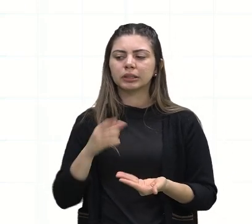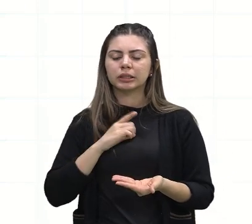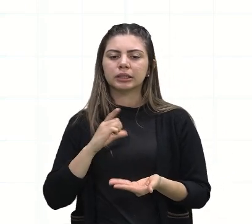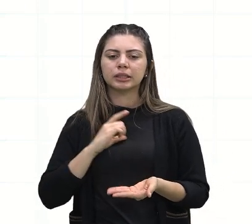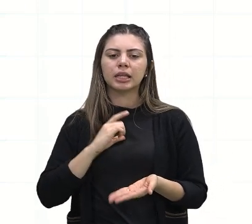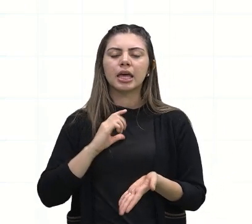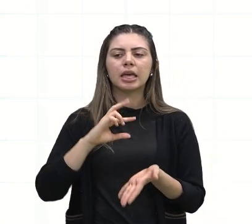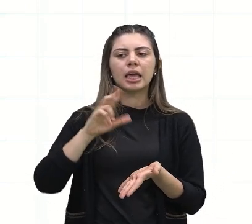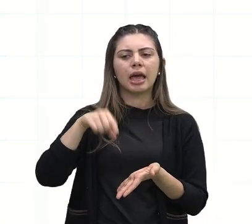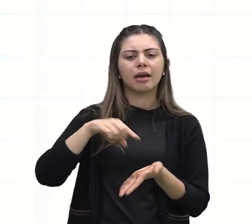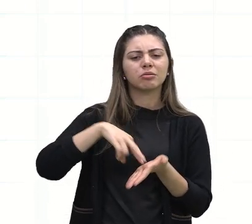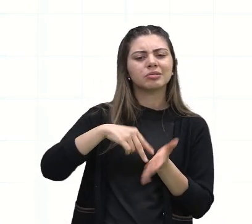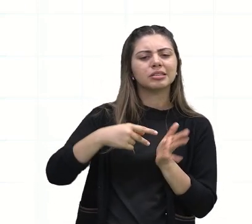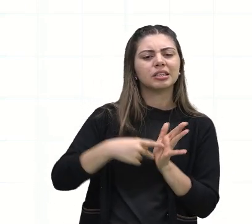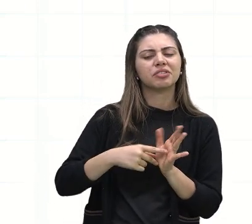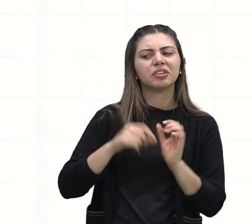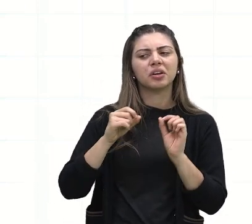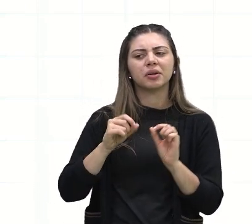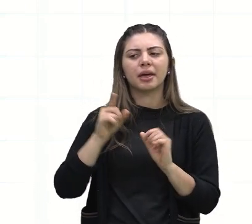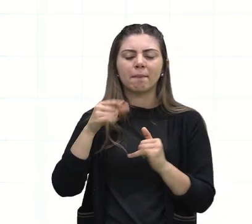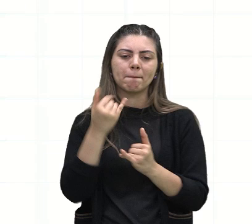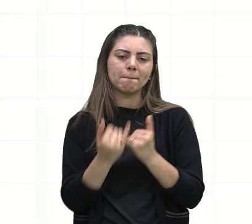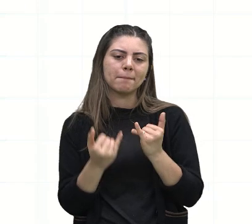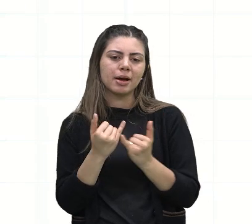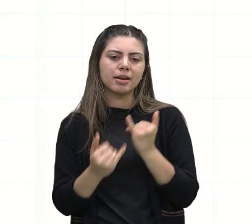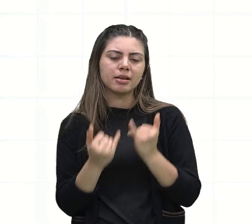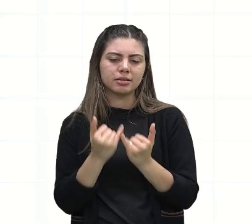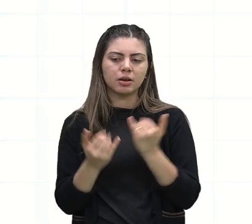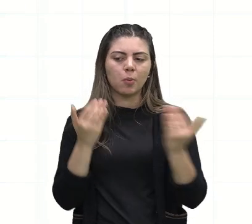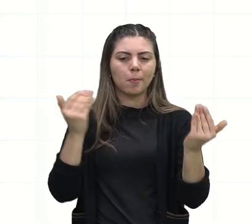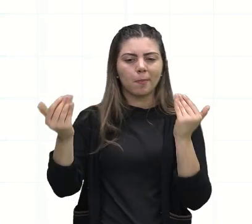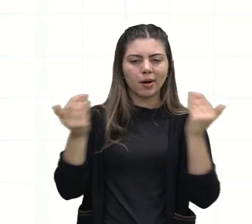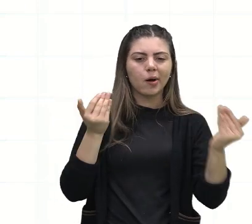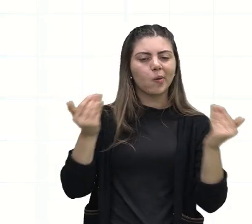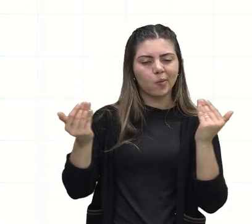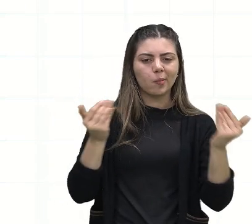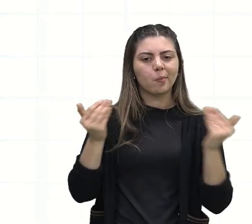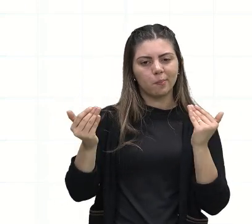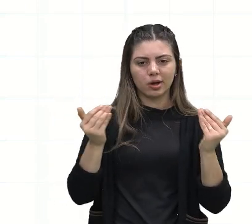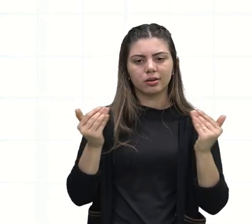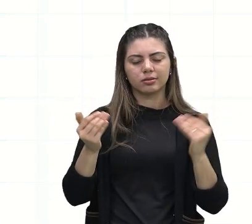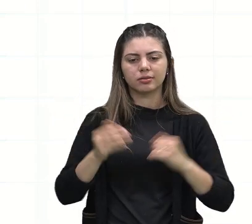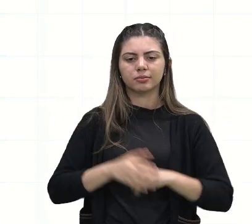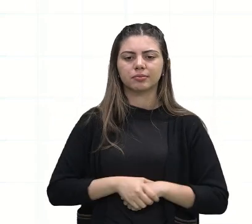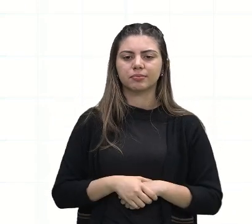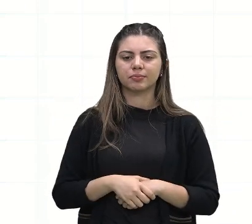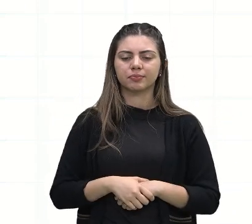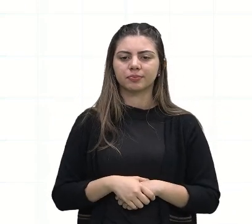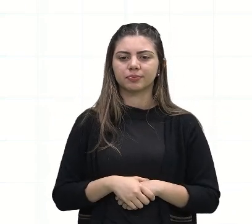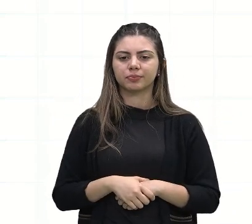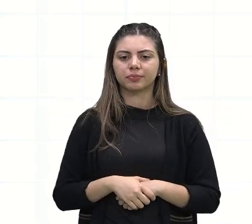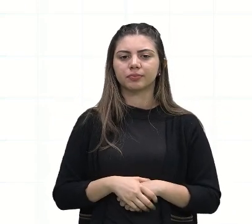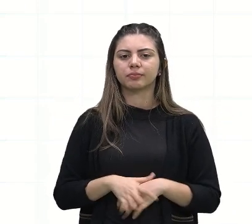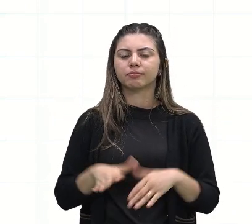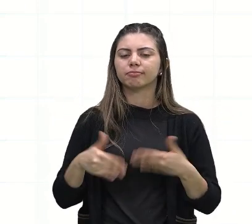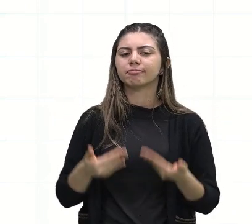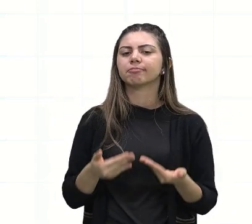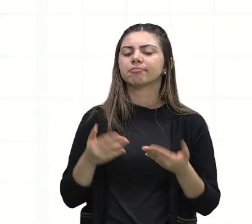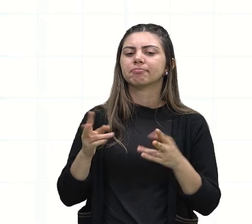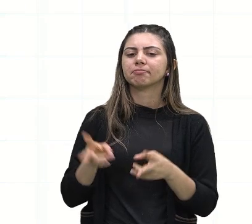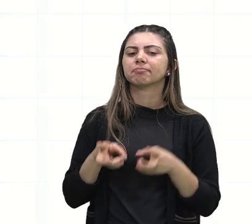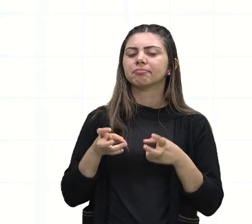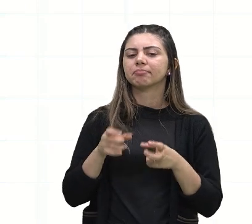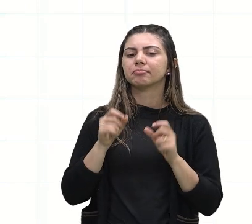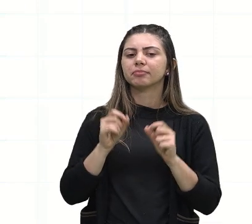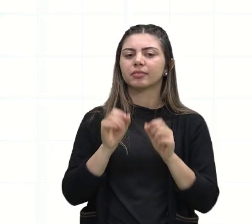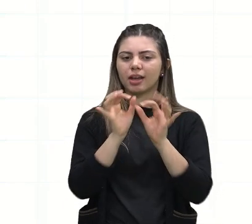de revelar-se, aliás, de fazer-se uma comparação com um grande cantor. Então, observe que nesses contextos